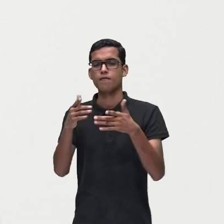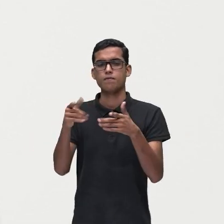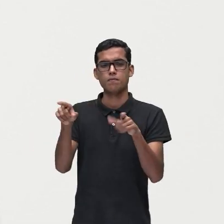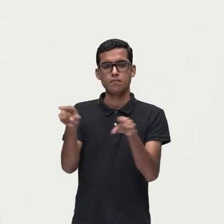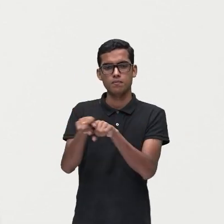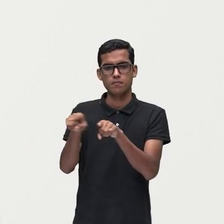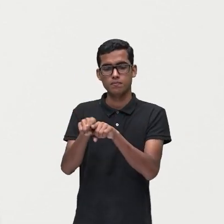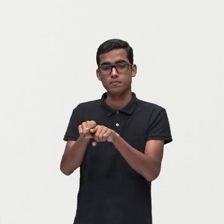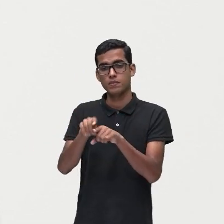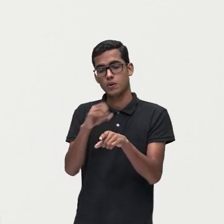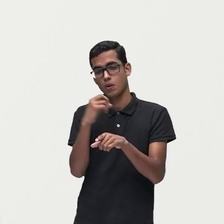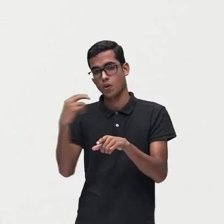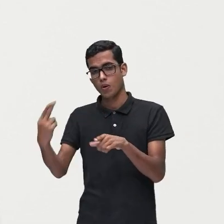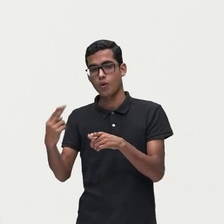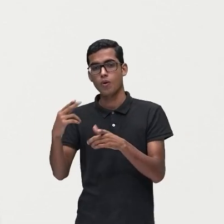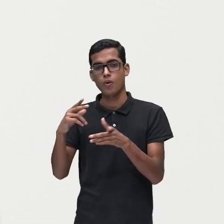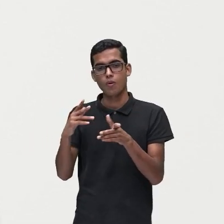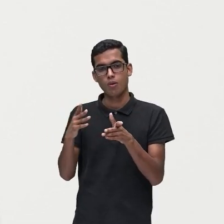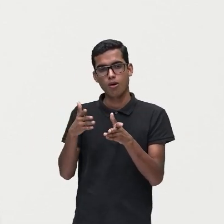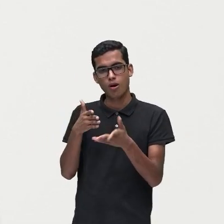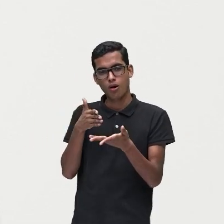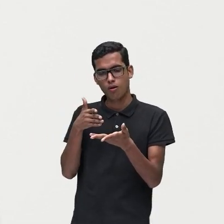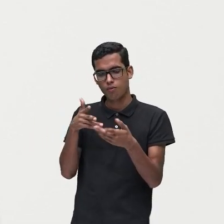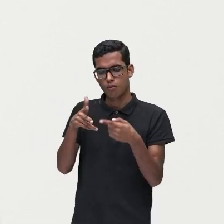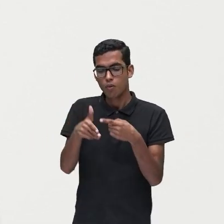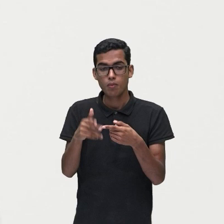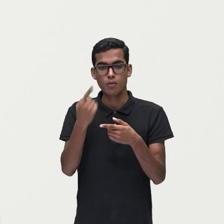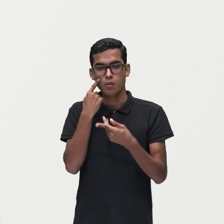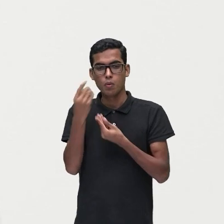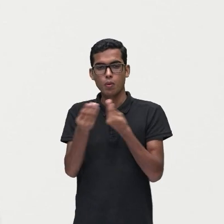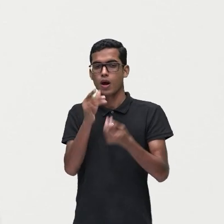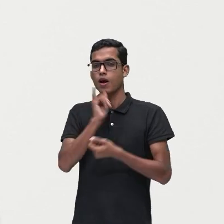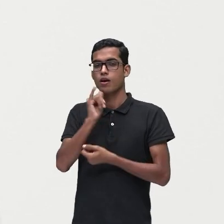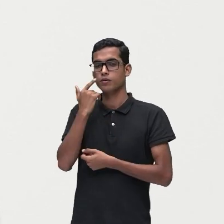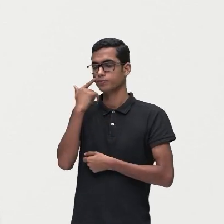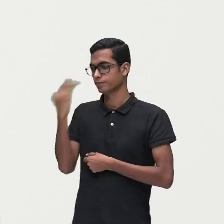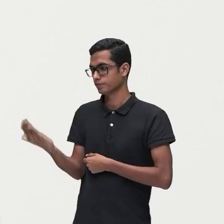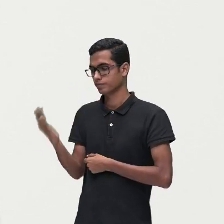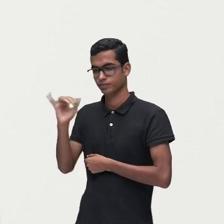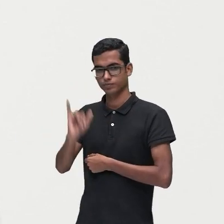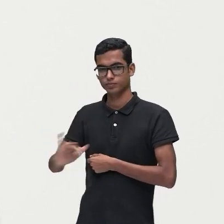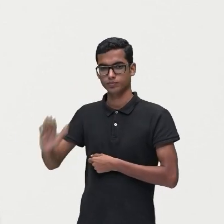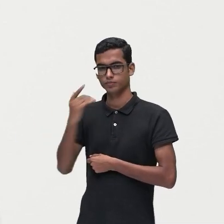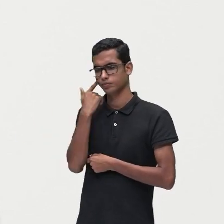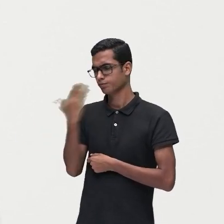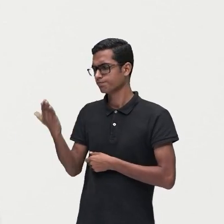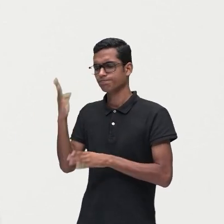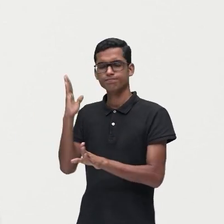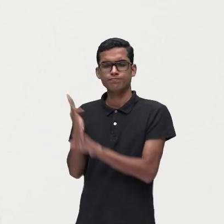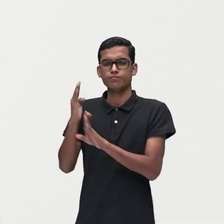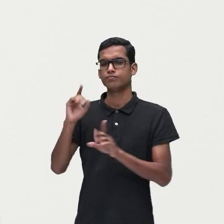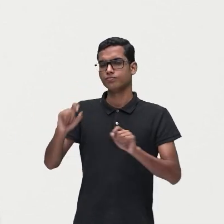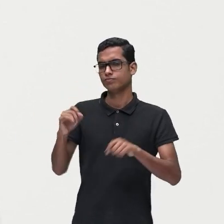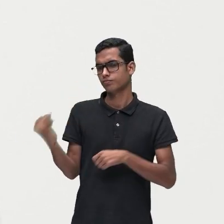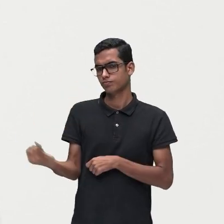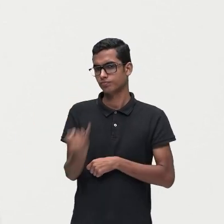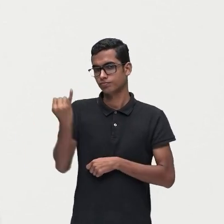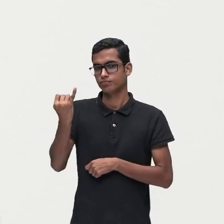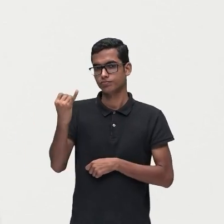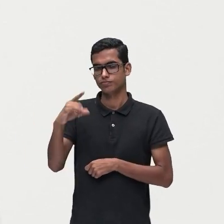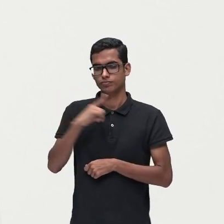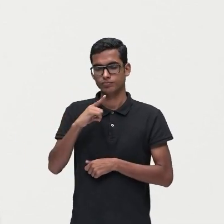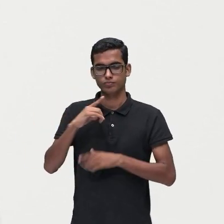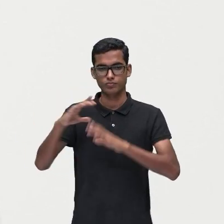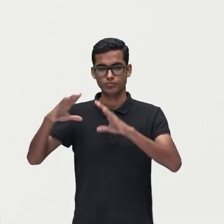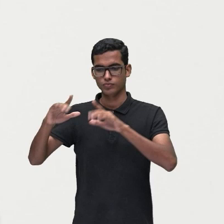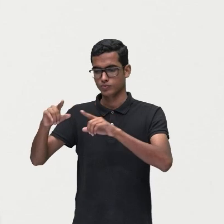tem um exemplo de alavanca. O que é importante nessa imagem a gente descobrir, olha aqui, uma caixa, né, e